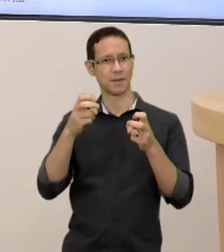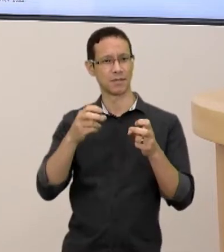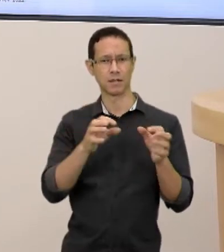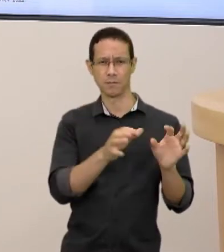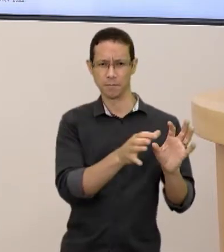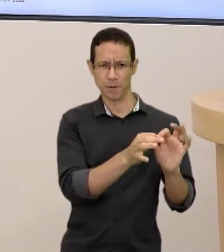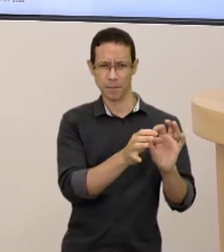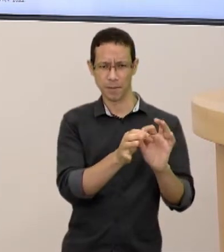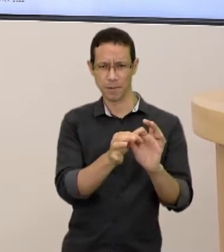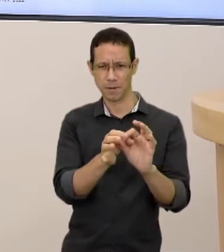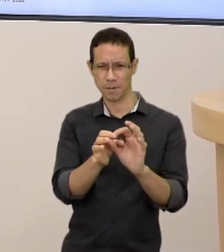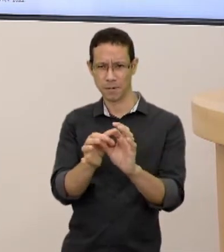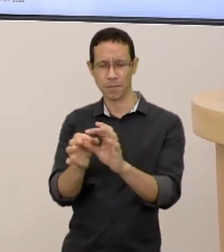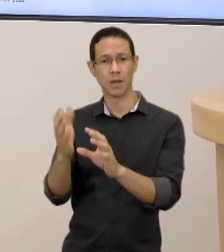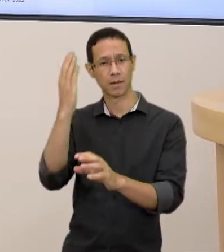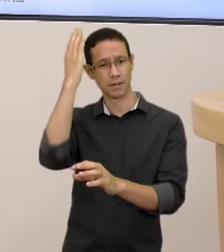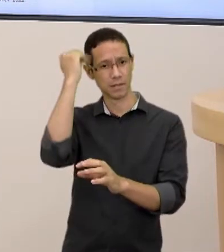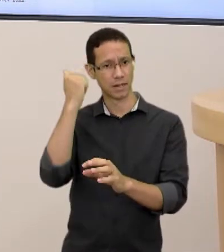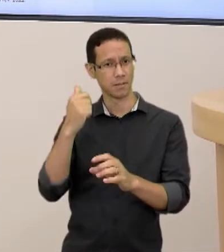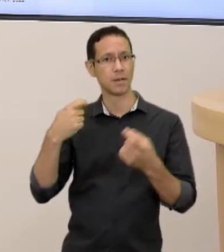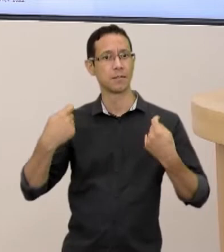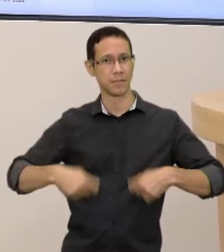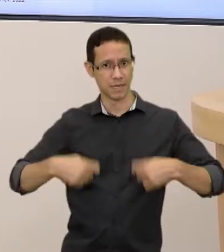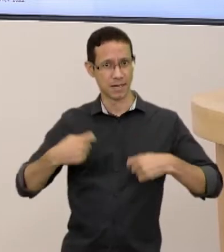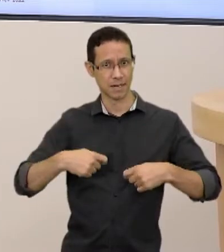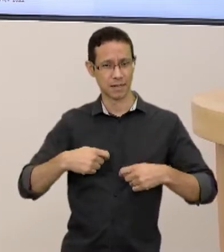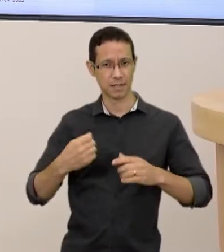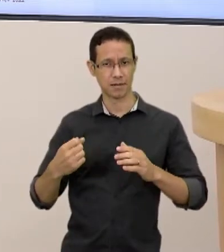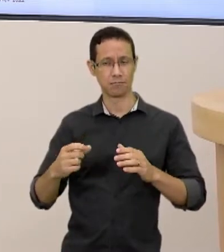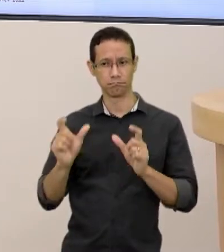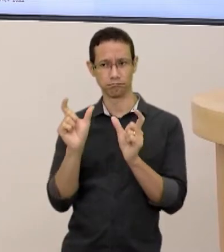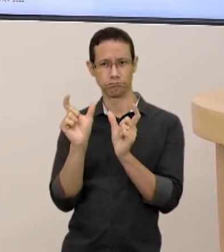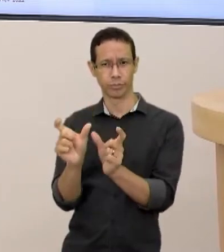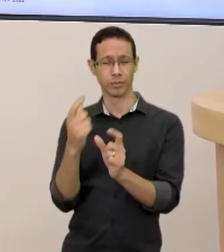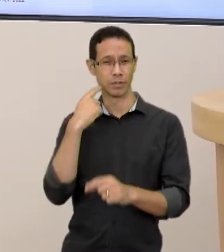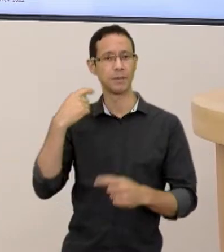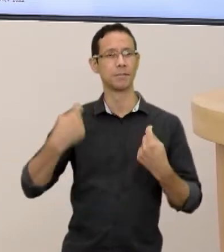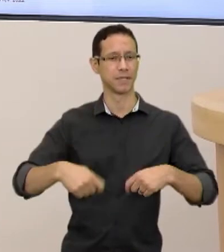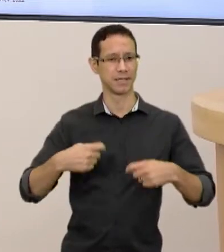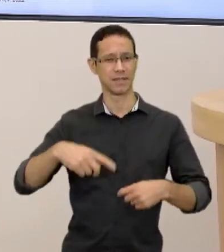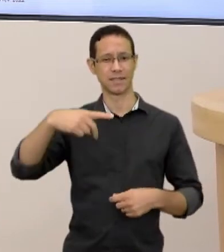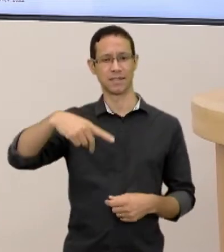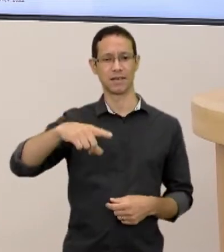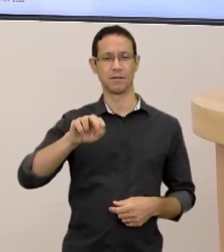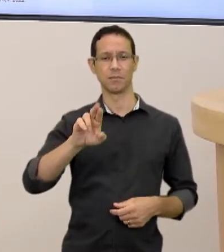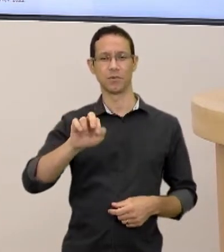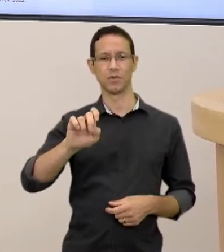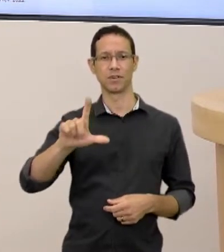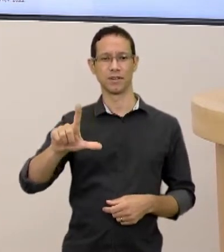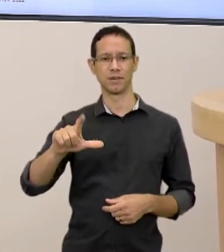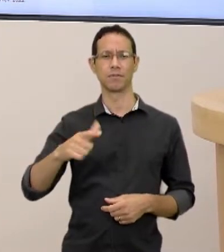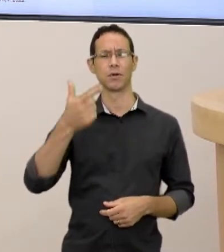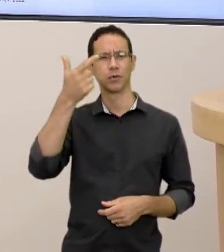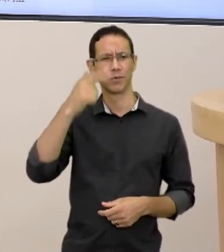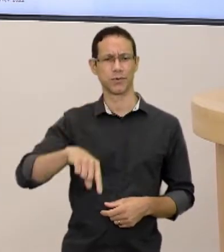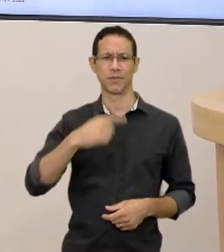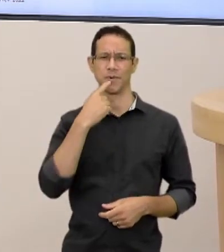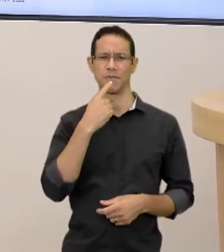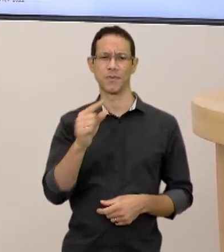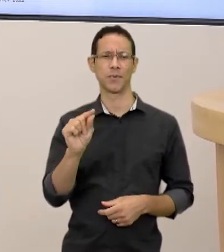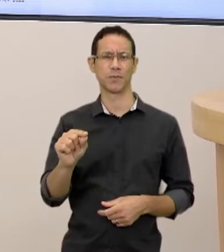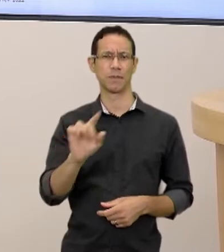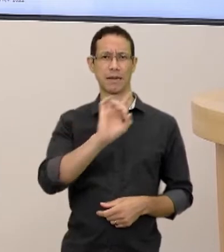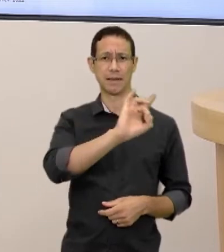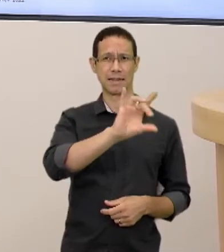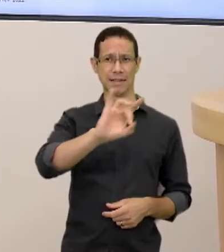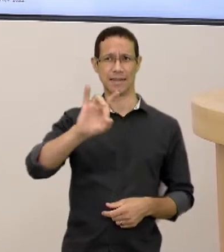uma lógica que a pessoa sabe que precisa sim marcar o plural, tá? De novo, eu não estou falando que é para cada um fazer o